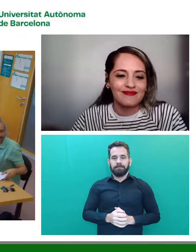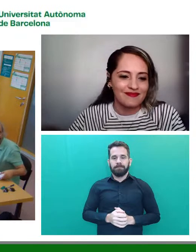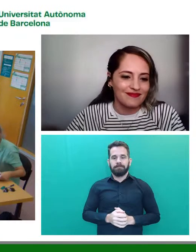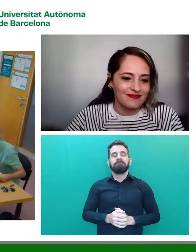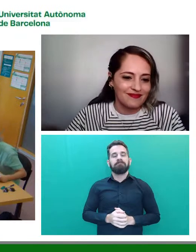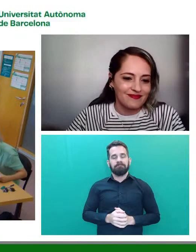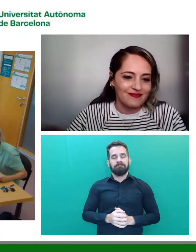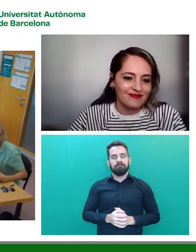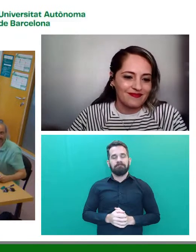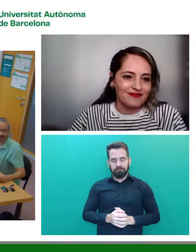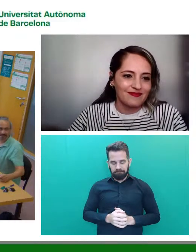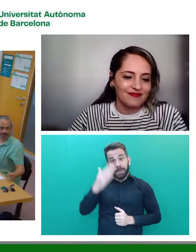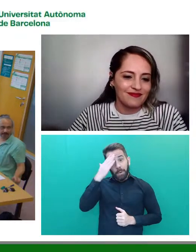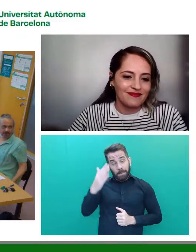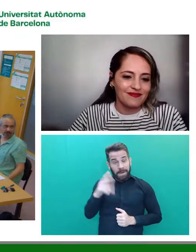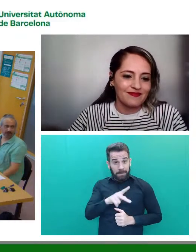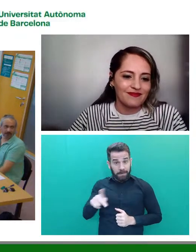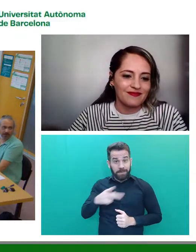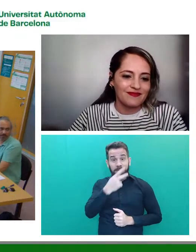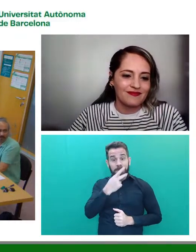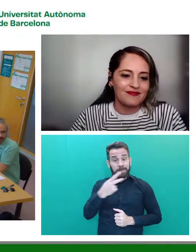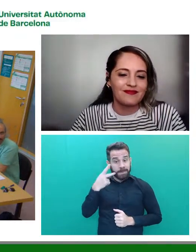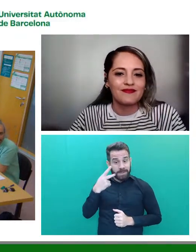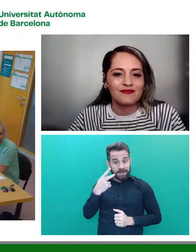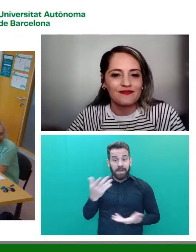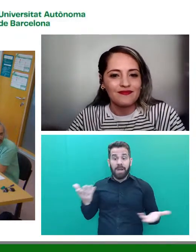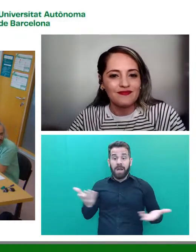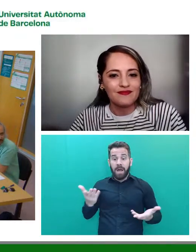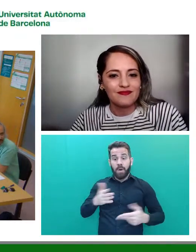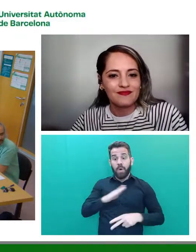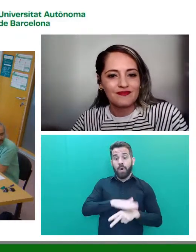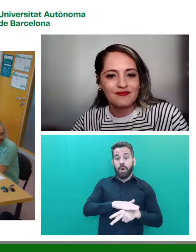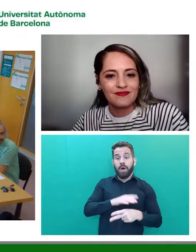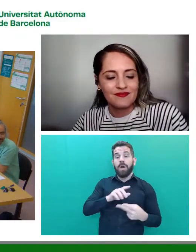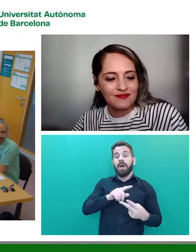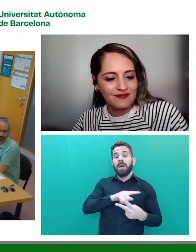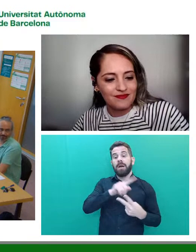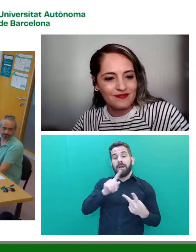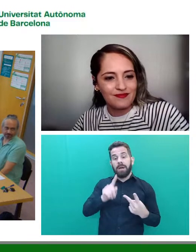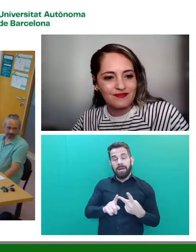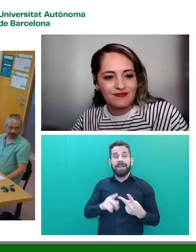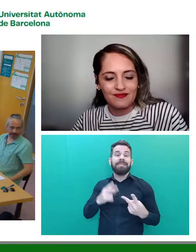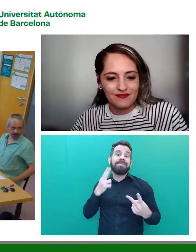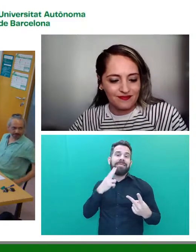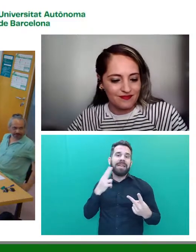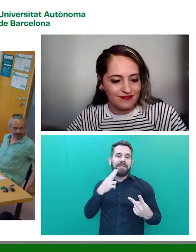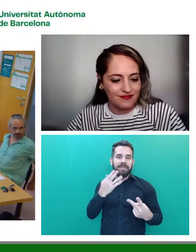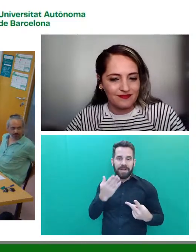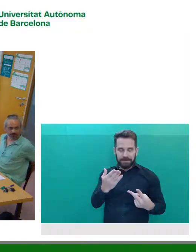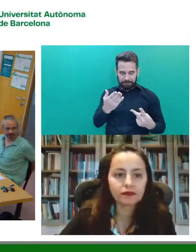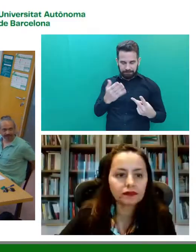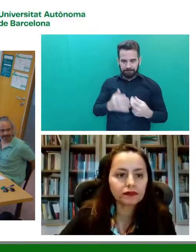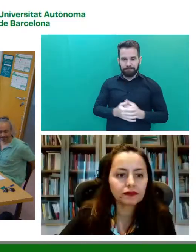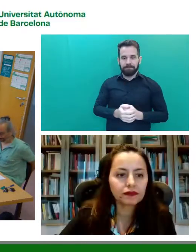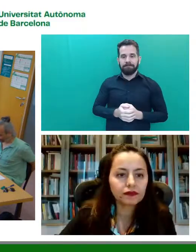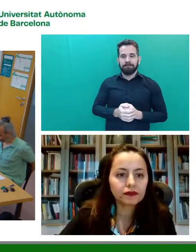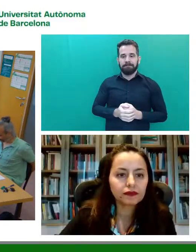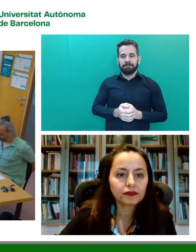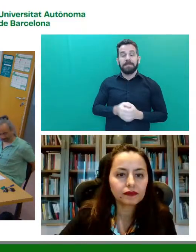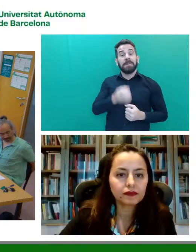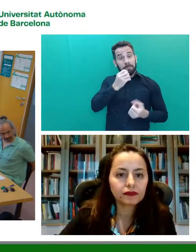Obrigado, professora Patrícia. Passo agora a palavra à professora Neida. E dou também as